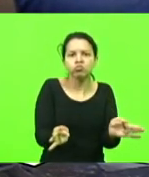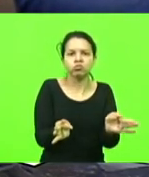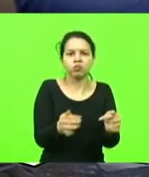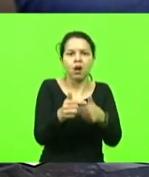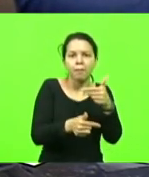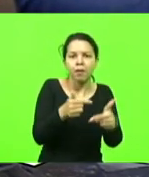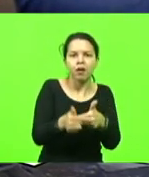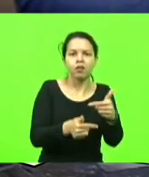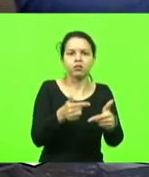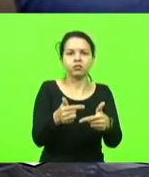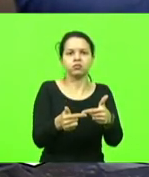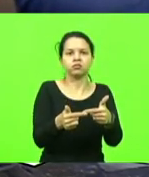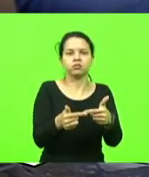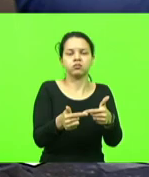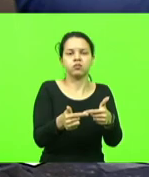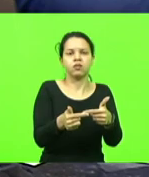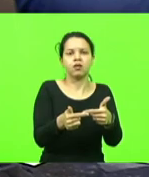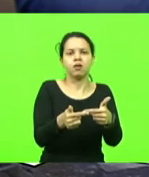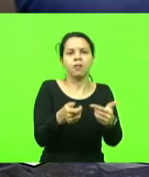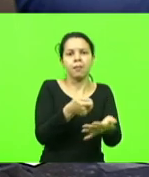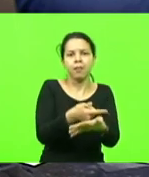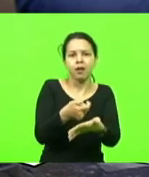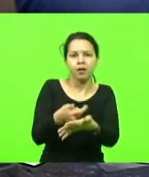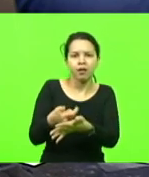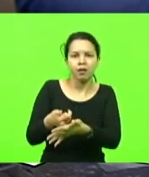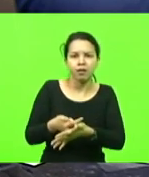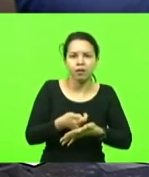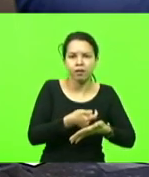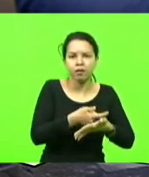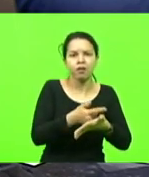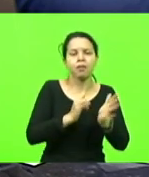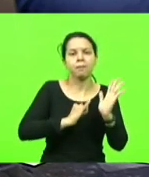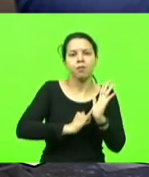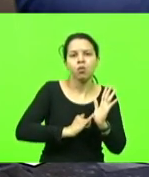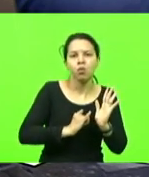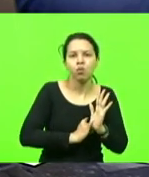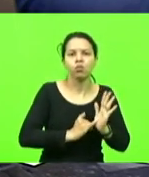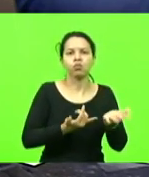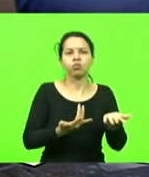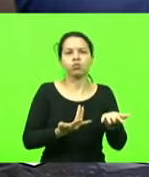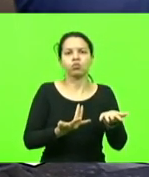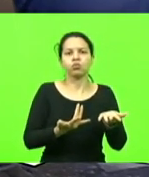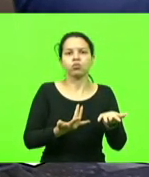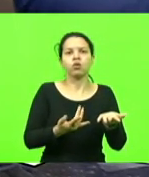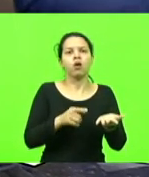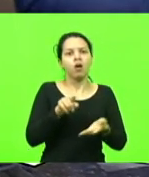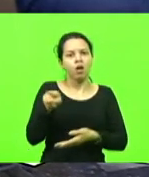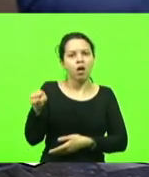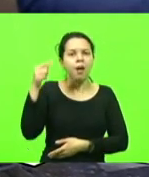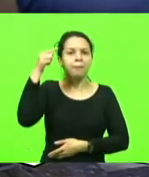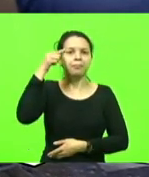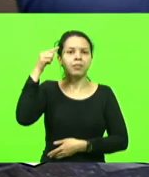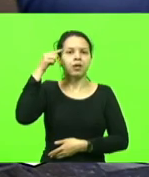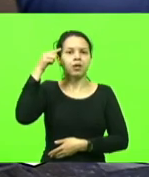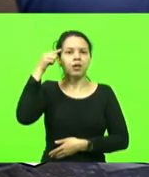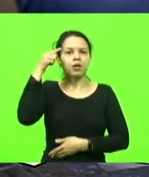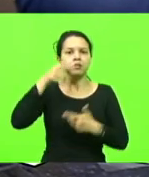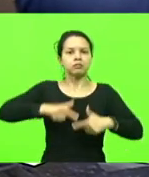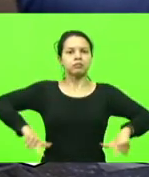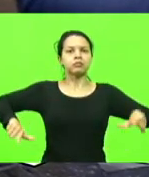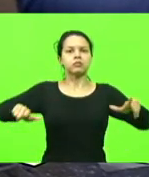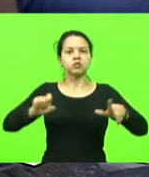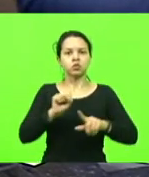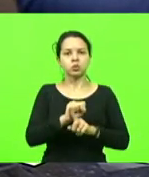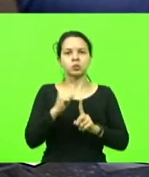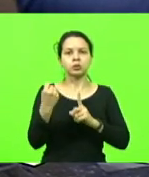impostos e sustentar esse tipo de instituição. Isso é se achar imune à sociedade e à